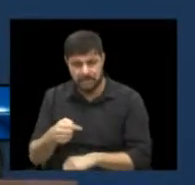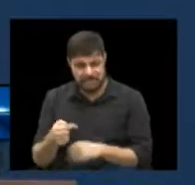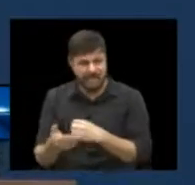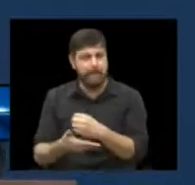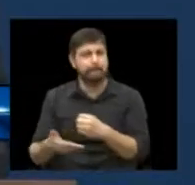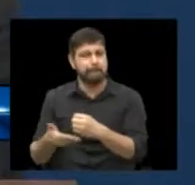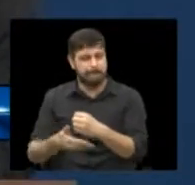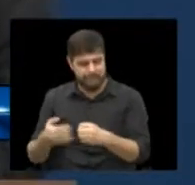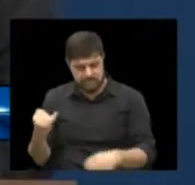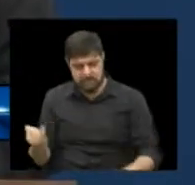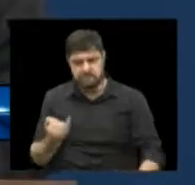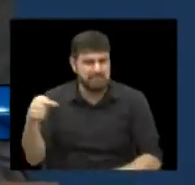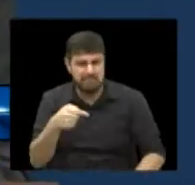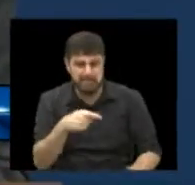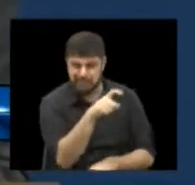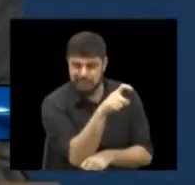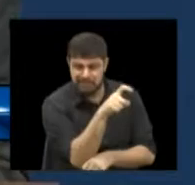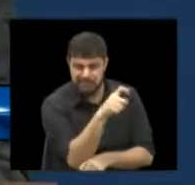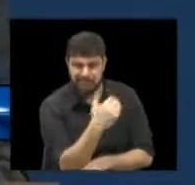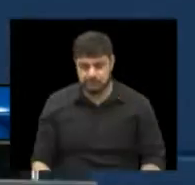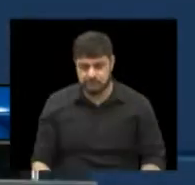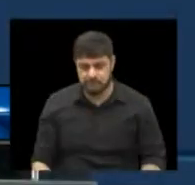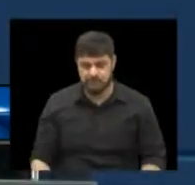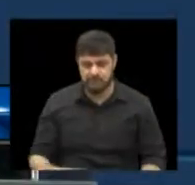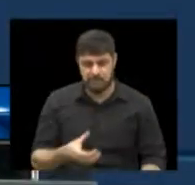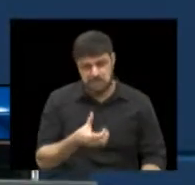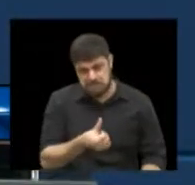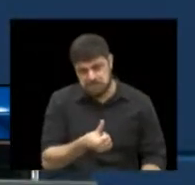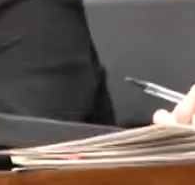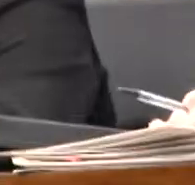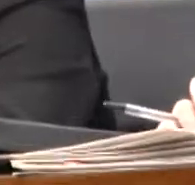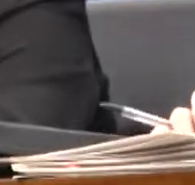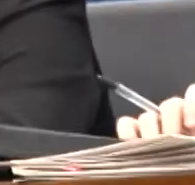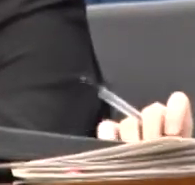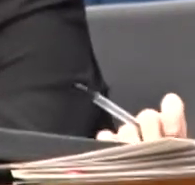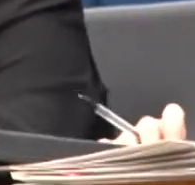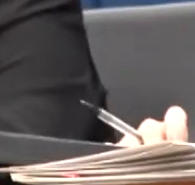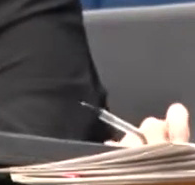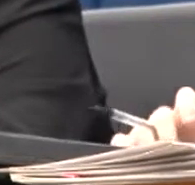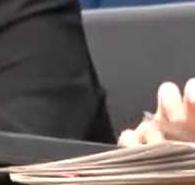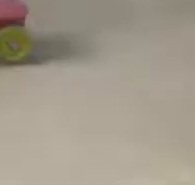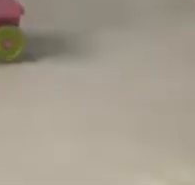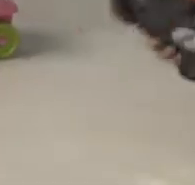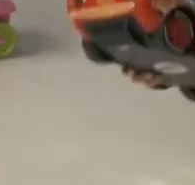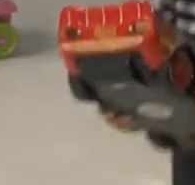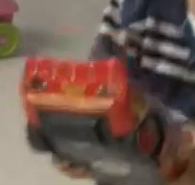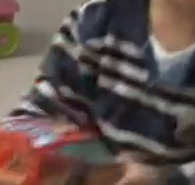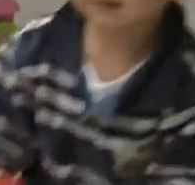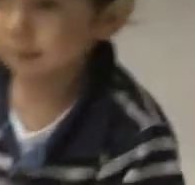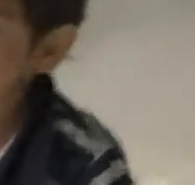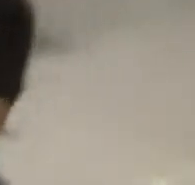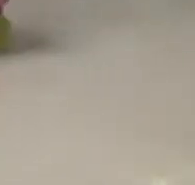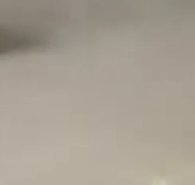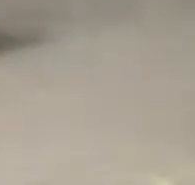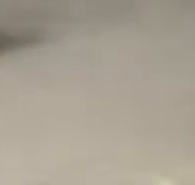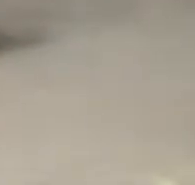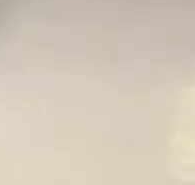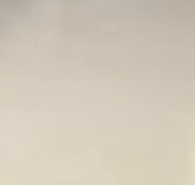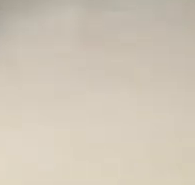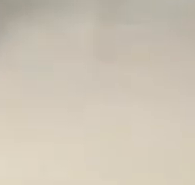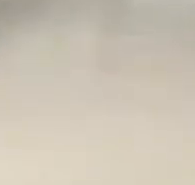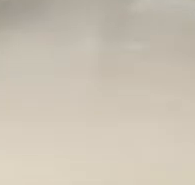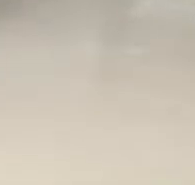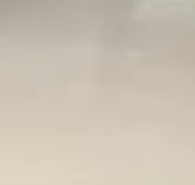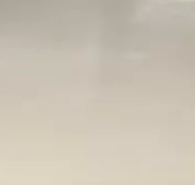dos vereadores Carmo Luiz, Gustavo Peta, Marcelo Silva e Felipe Marchesi, que solicitam à Anvisa e